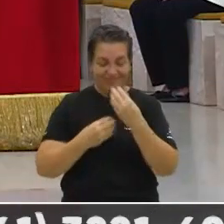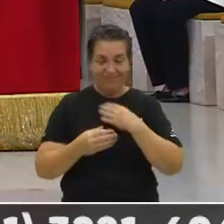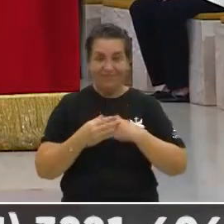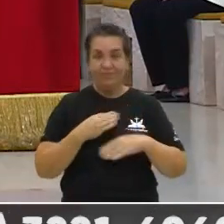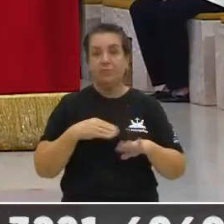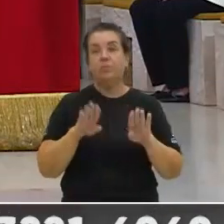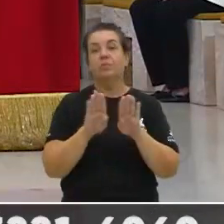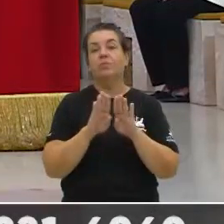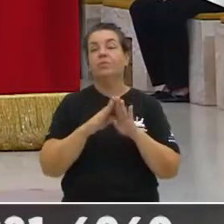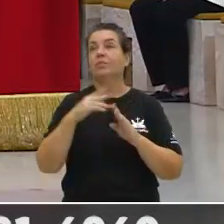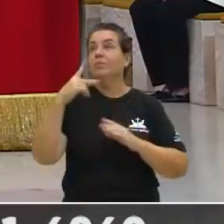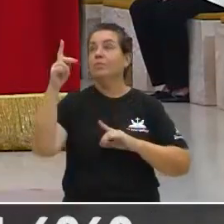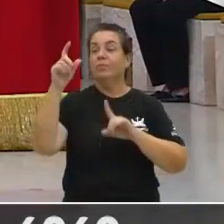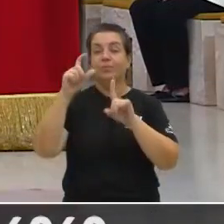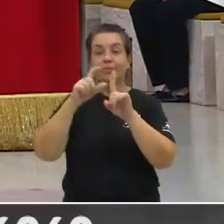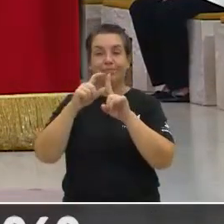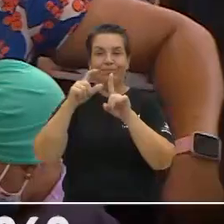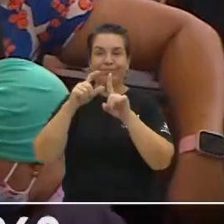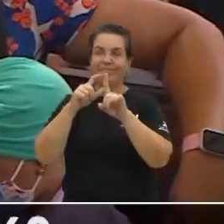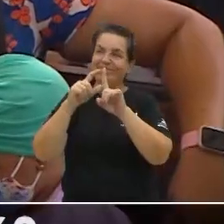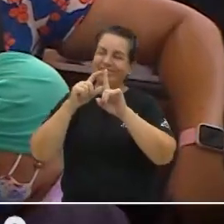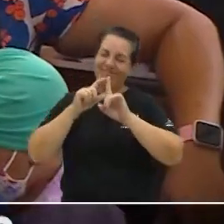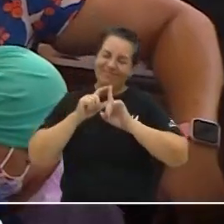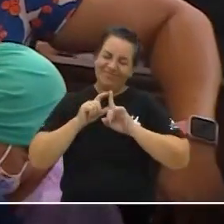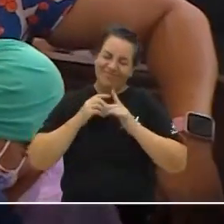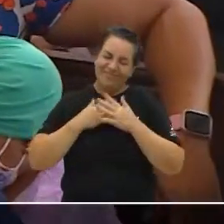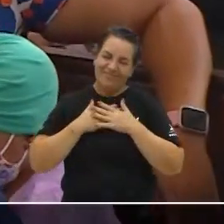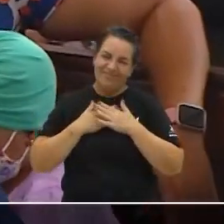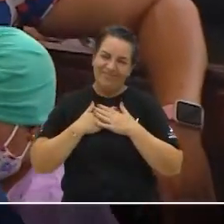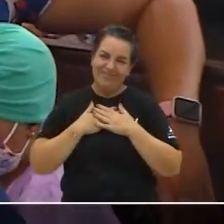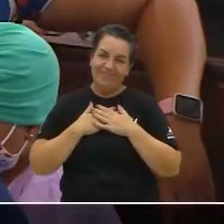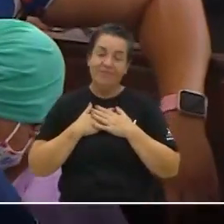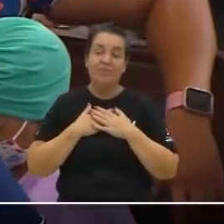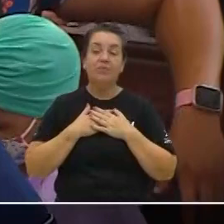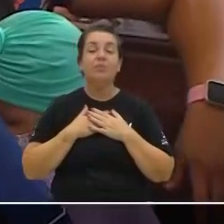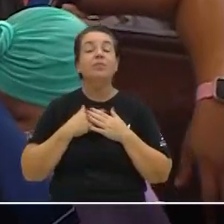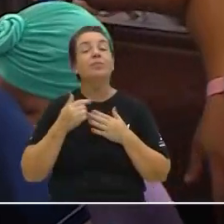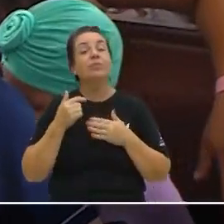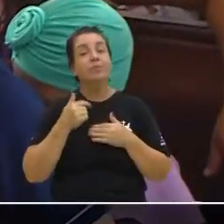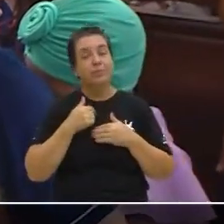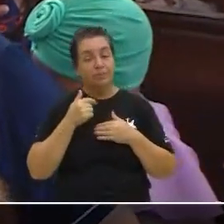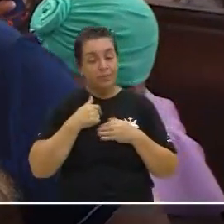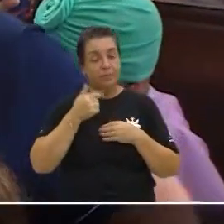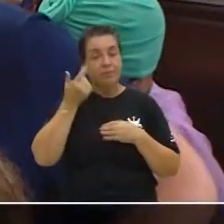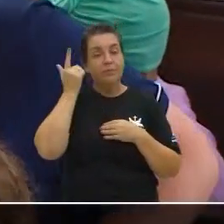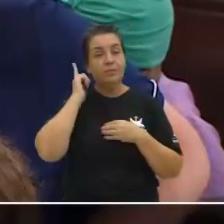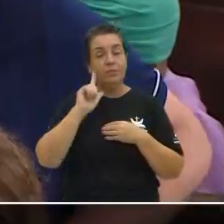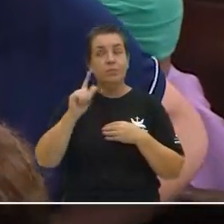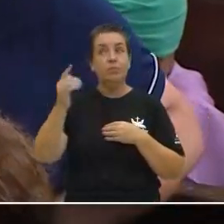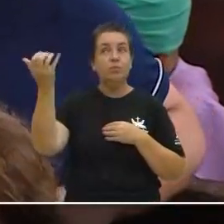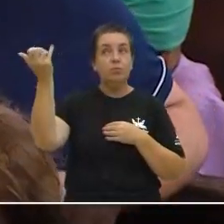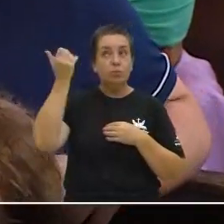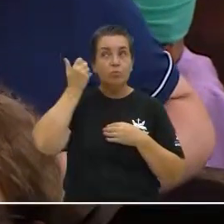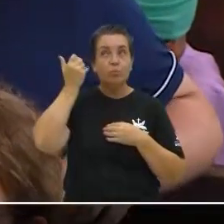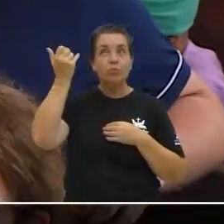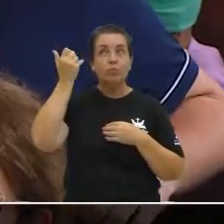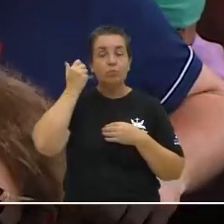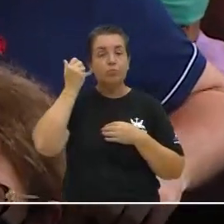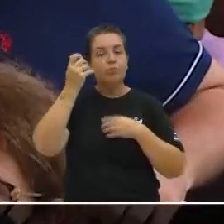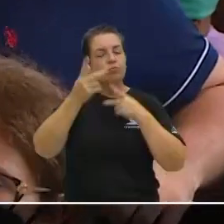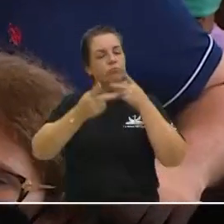da Tua Palavra, para que escutando e falando eu possa